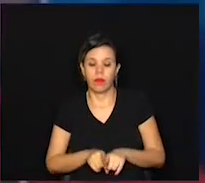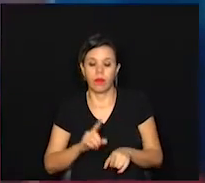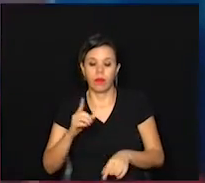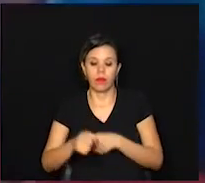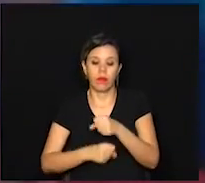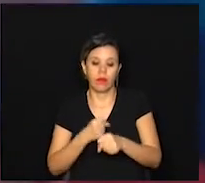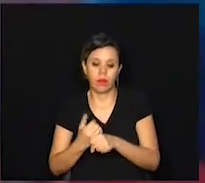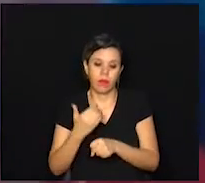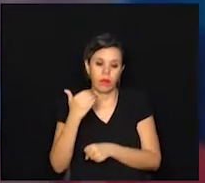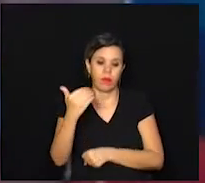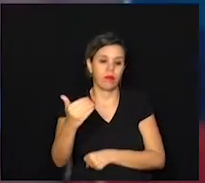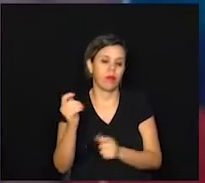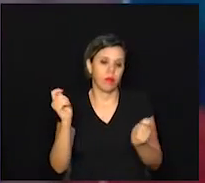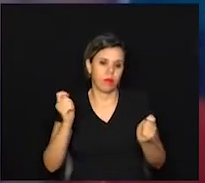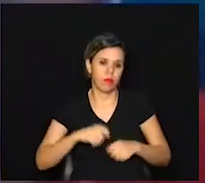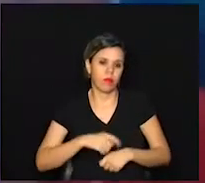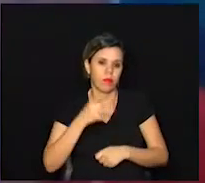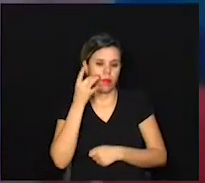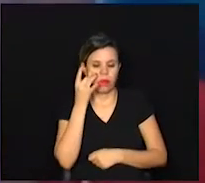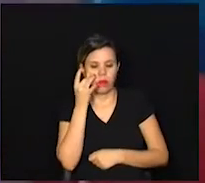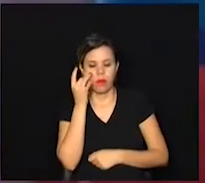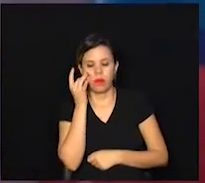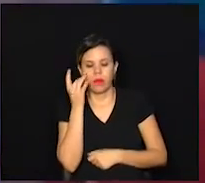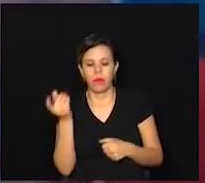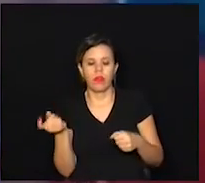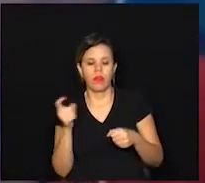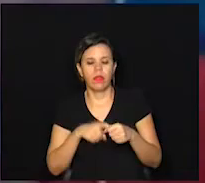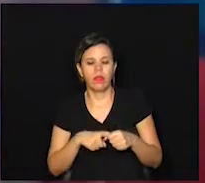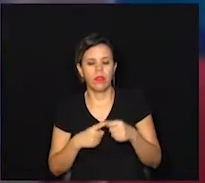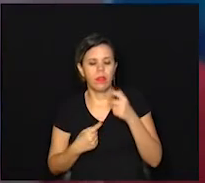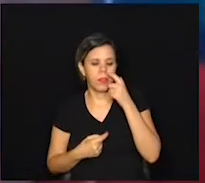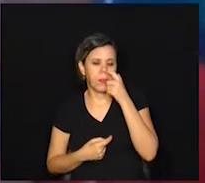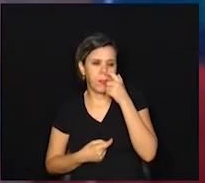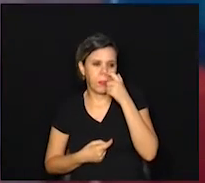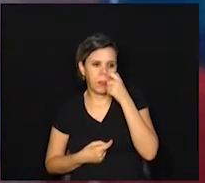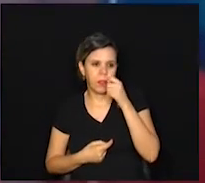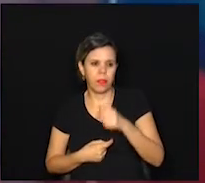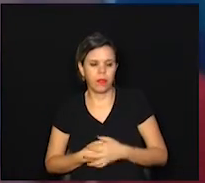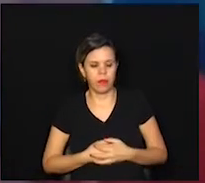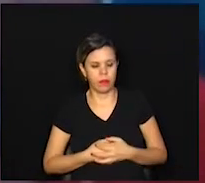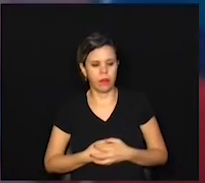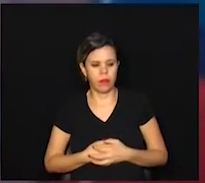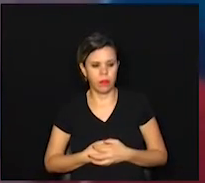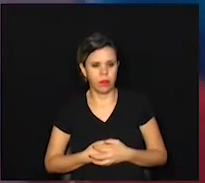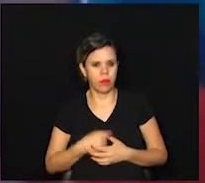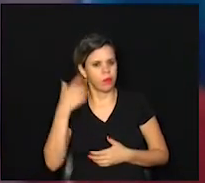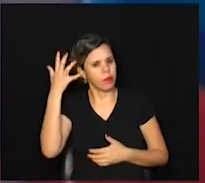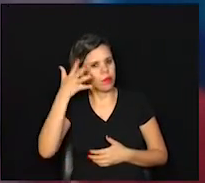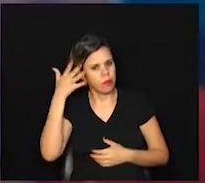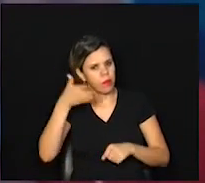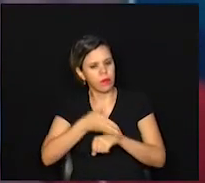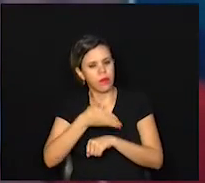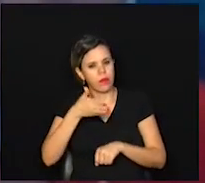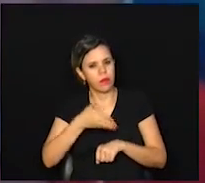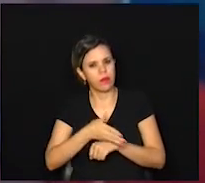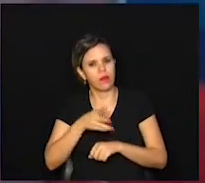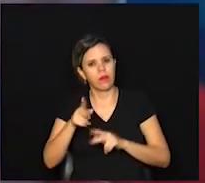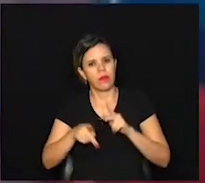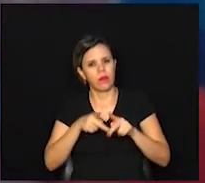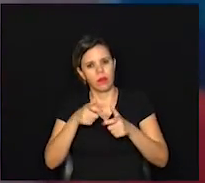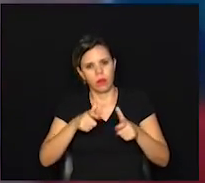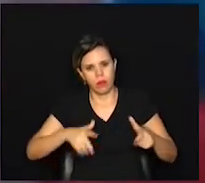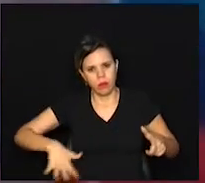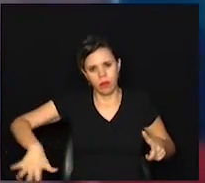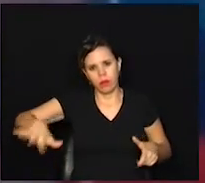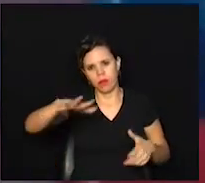vem, tendo uma possibilidade presencial, voltar a ter, como nós tivemos aqui, conferências com participações de